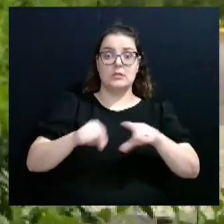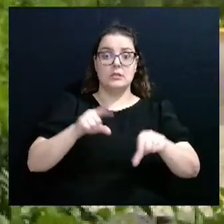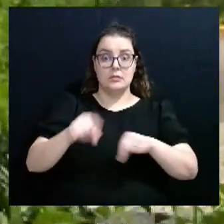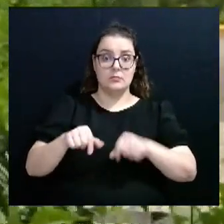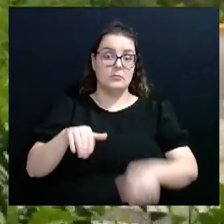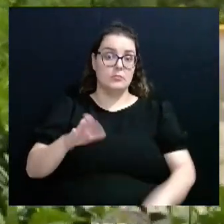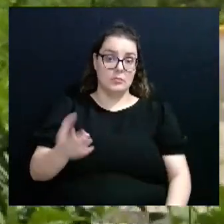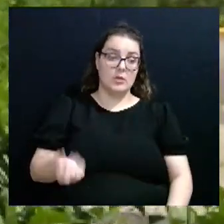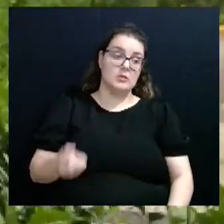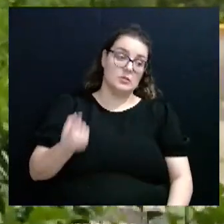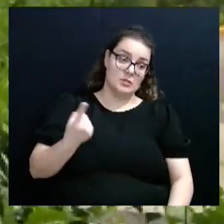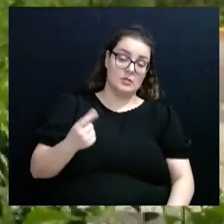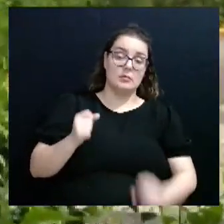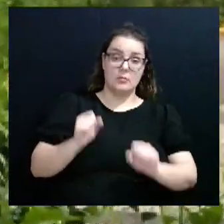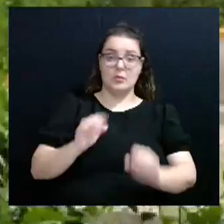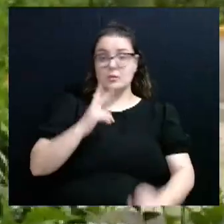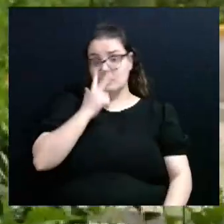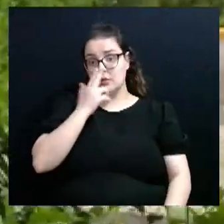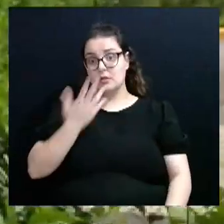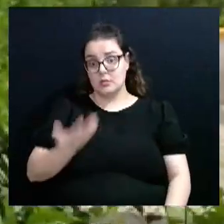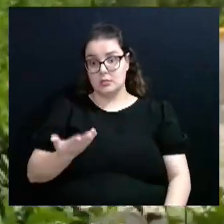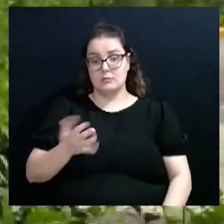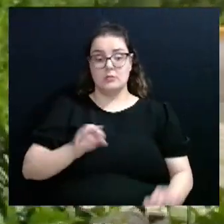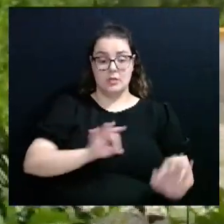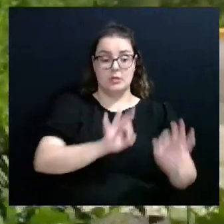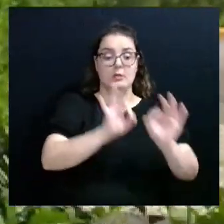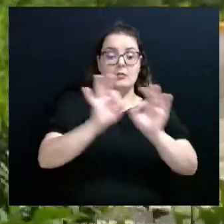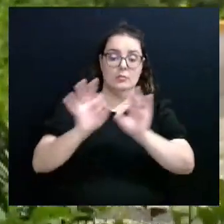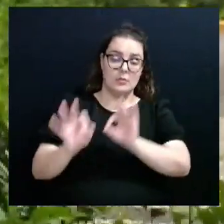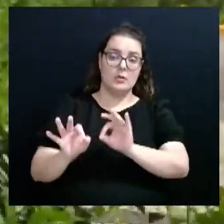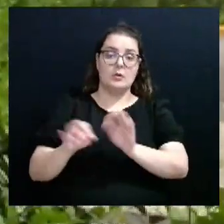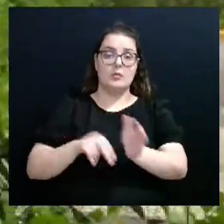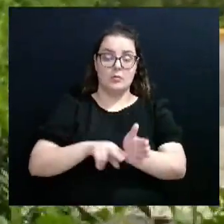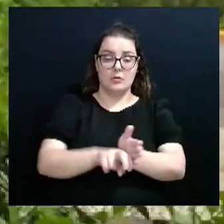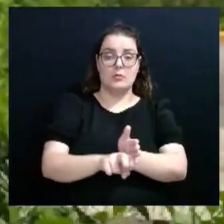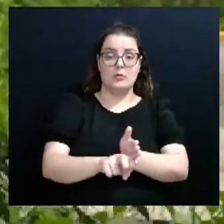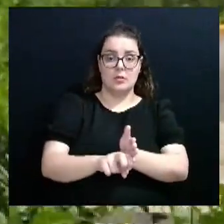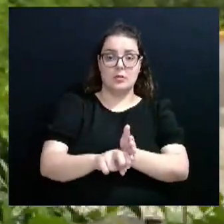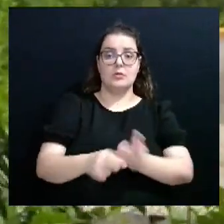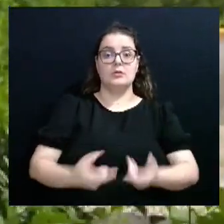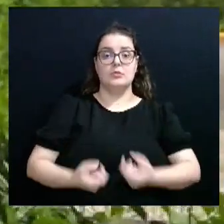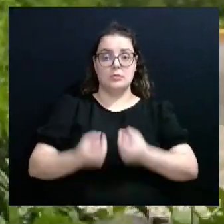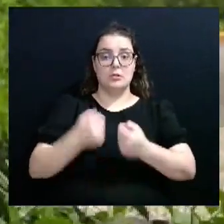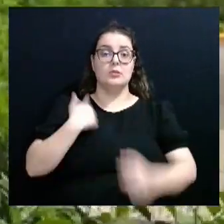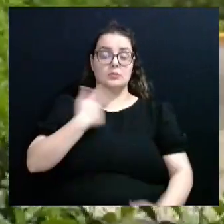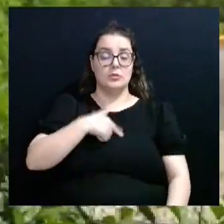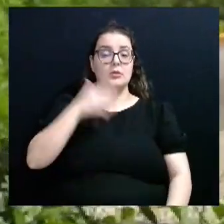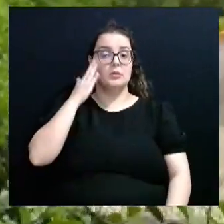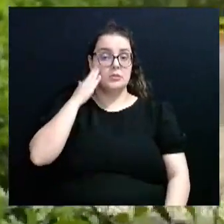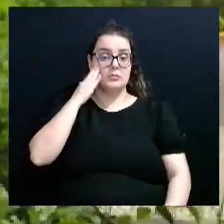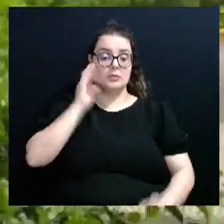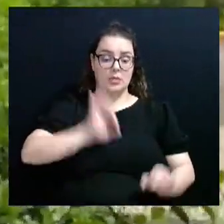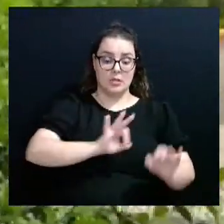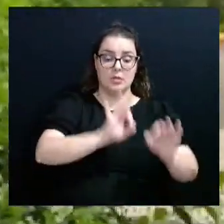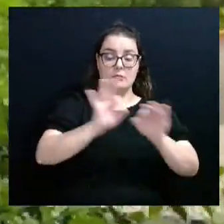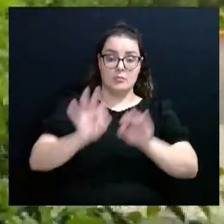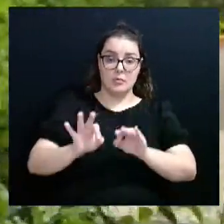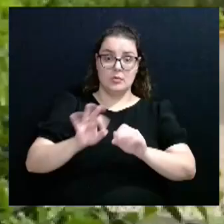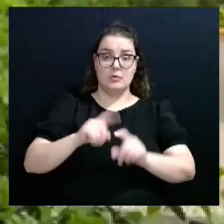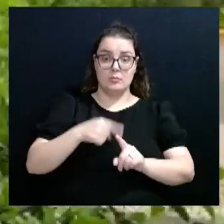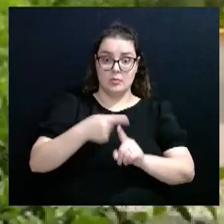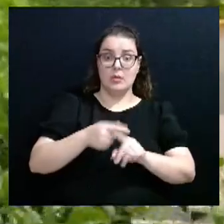possa soar acompanhar, né, o diagnóstico de câncer. A gente sabe que o acompanhamento ativo, né, não é